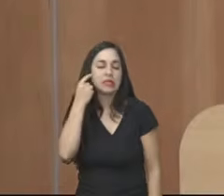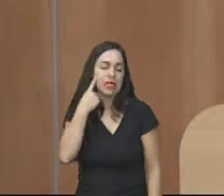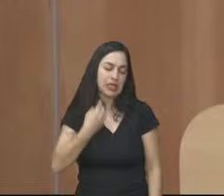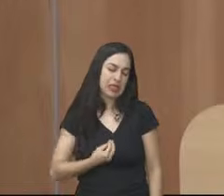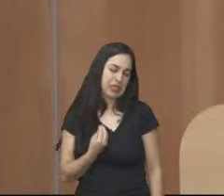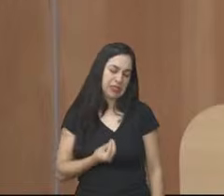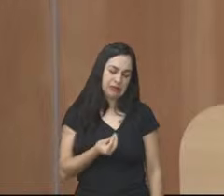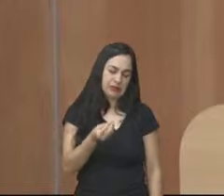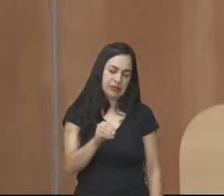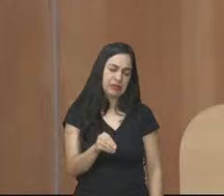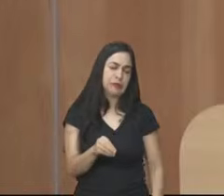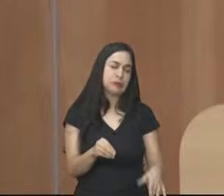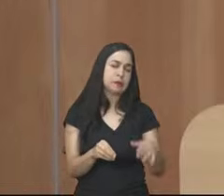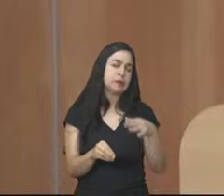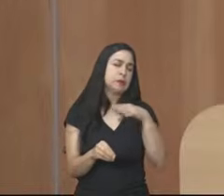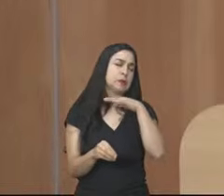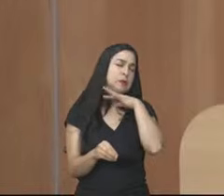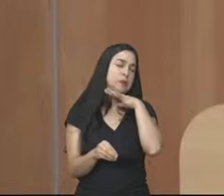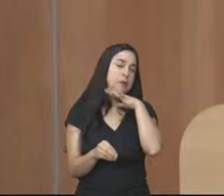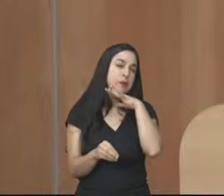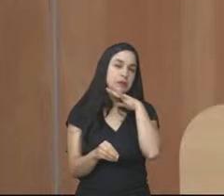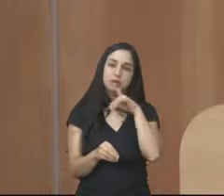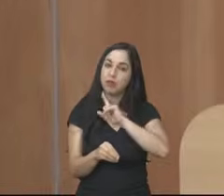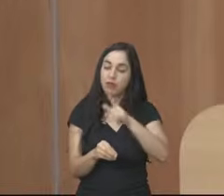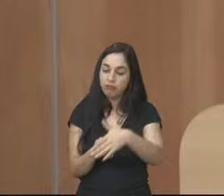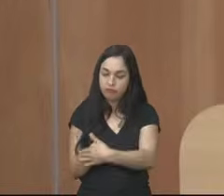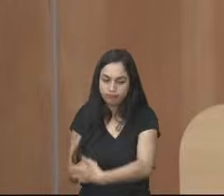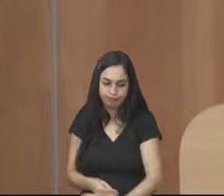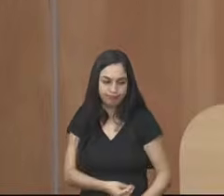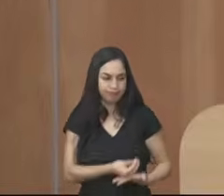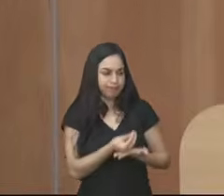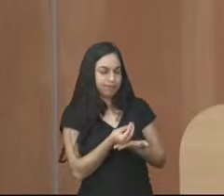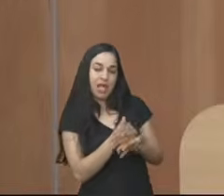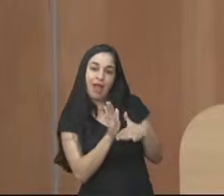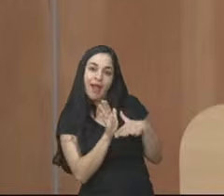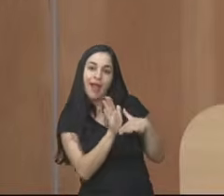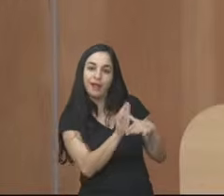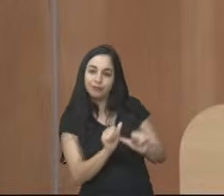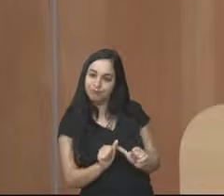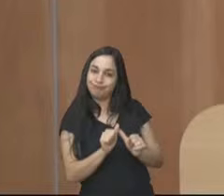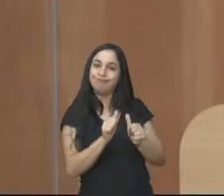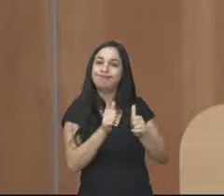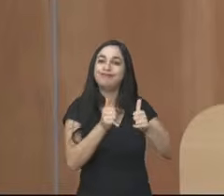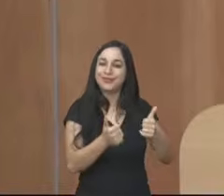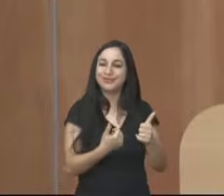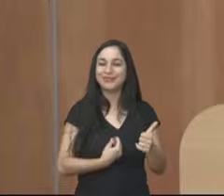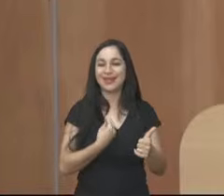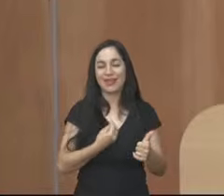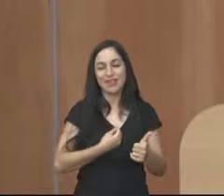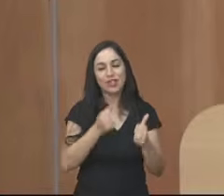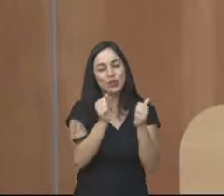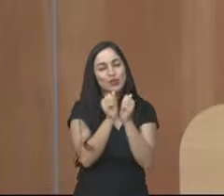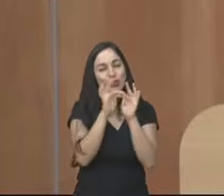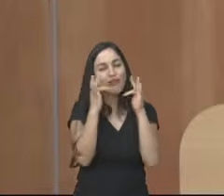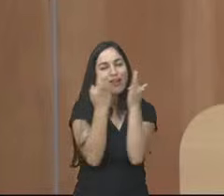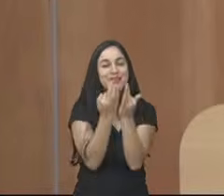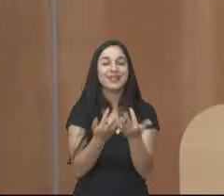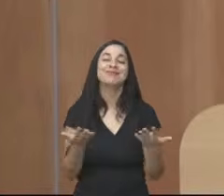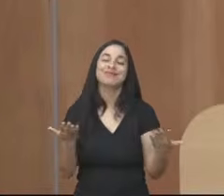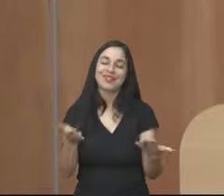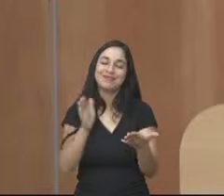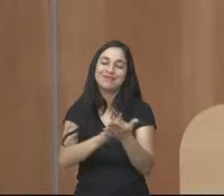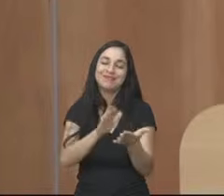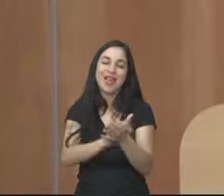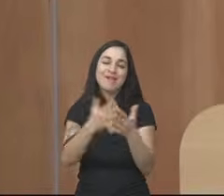mais nada, que traz para o seio da sociedade para que possa ser resgatado e continuar a sua vida vivendo com a sua família. Parabéns a